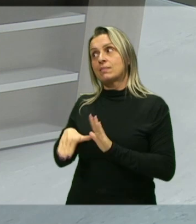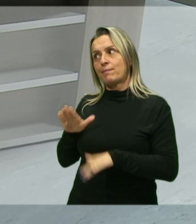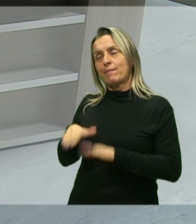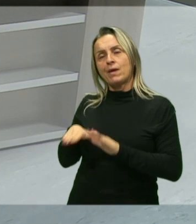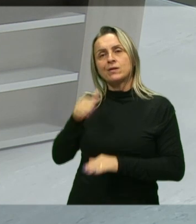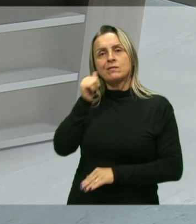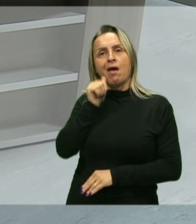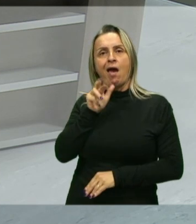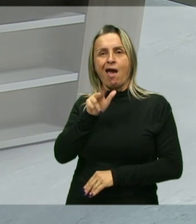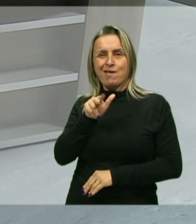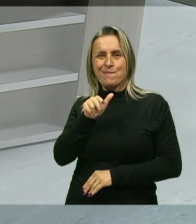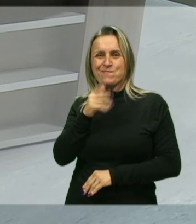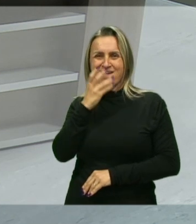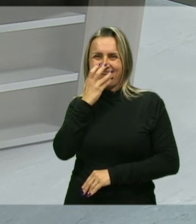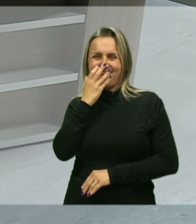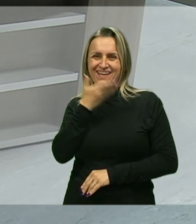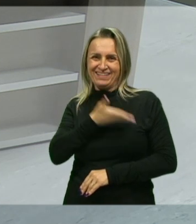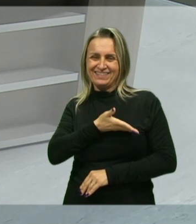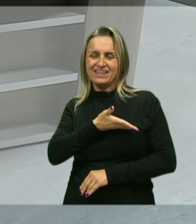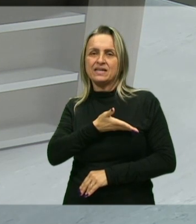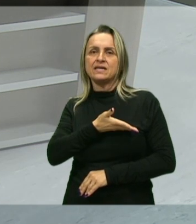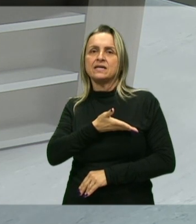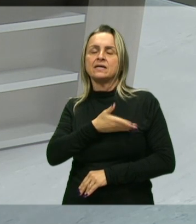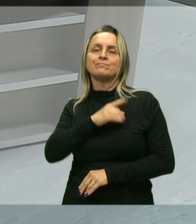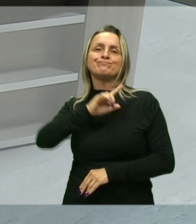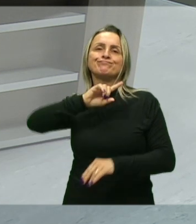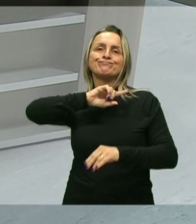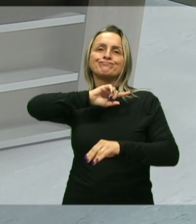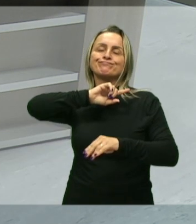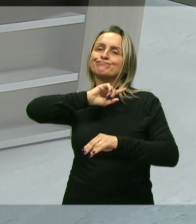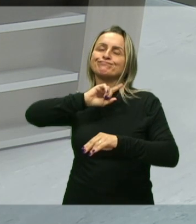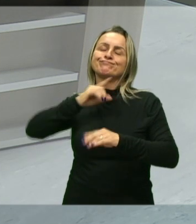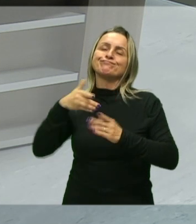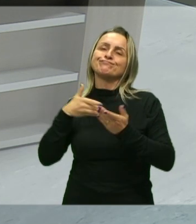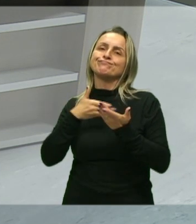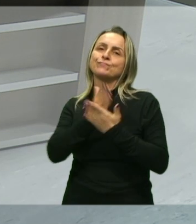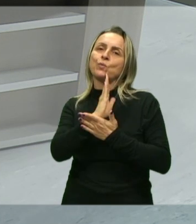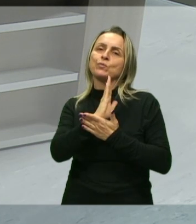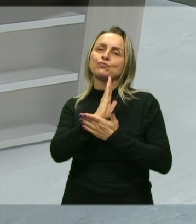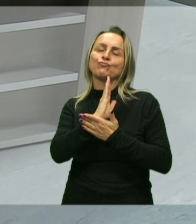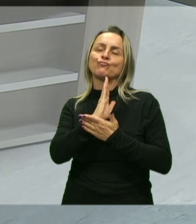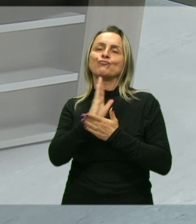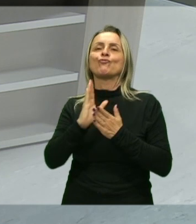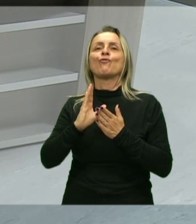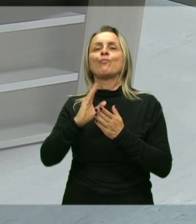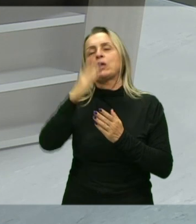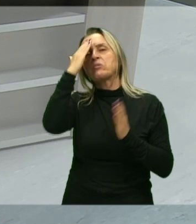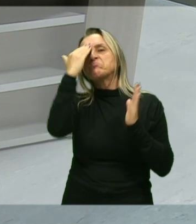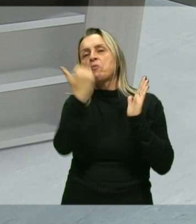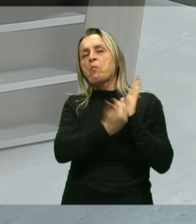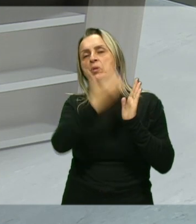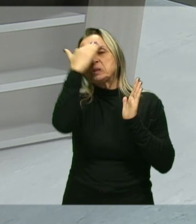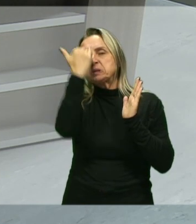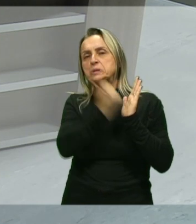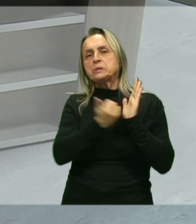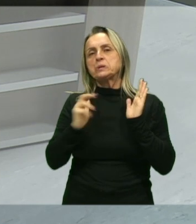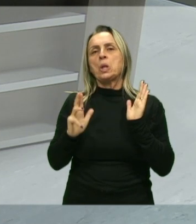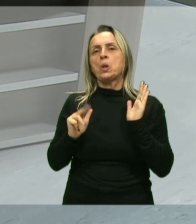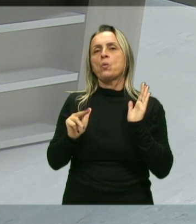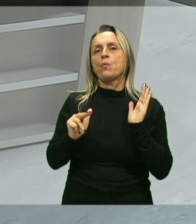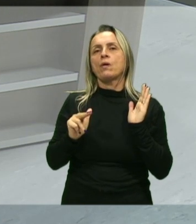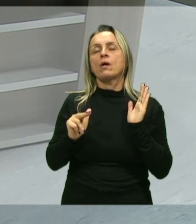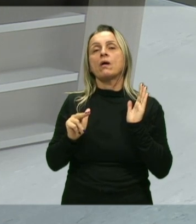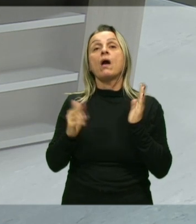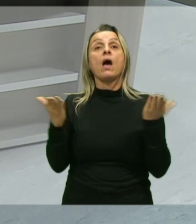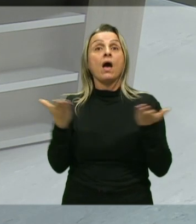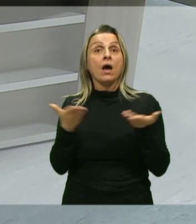fez todo o treinamento de cão-guia e a gente acabou reprovando ela por questão técnica, né? Aquela questão do levei para o meio-fio, não era para o meio-fio, era para a escada, né? E ela está